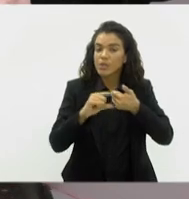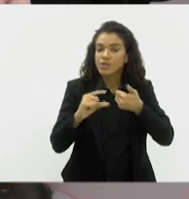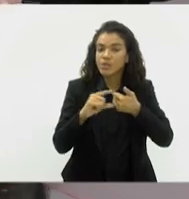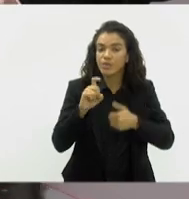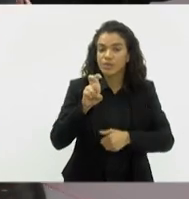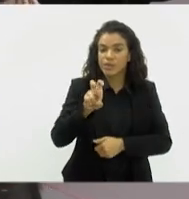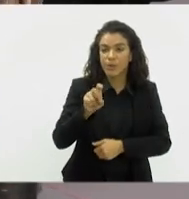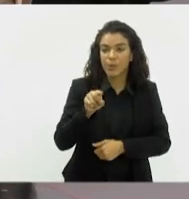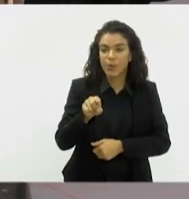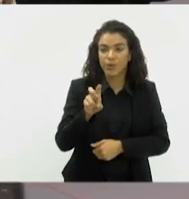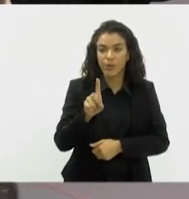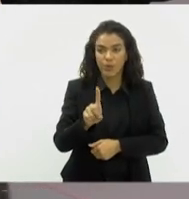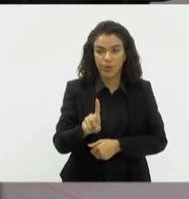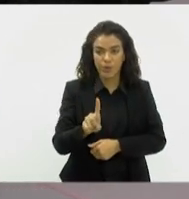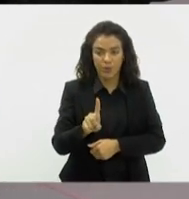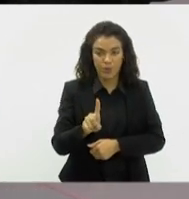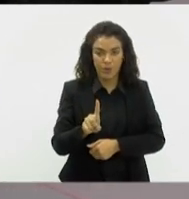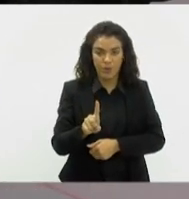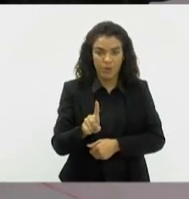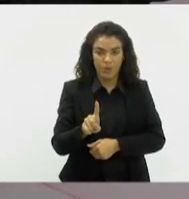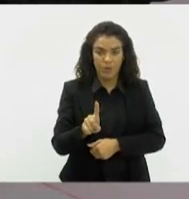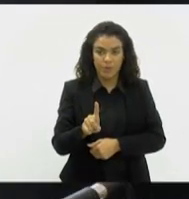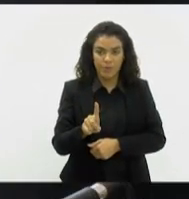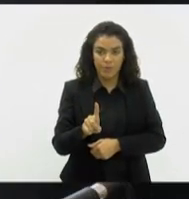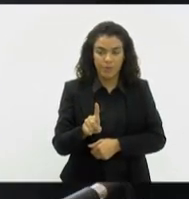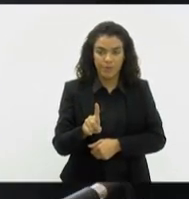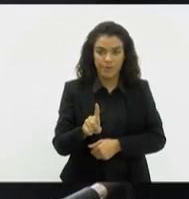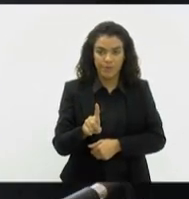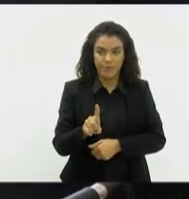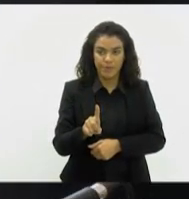5.1. Perfeito. Aí eu vou além. A sabatina visa aqui...